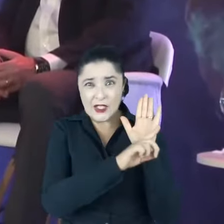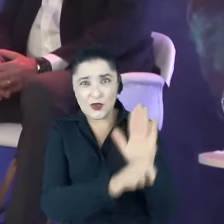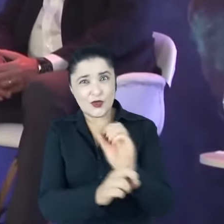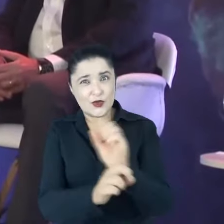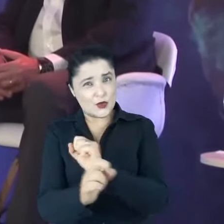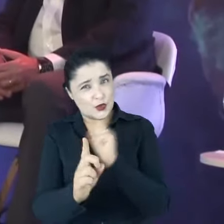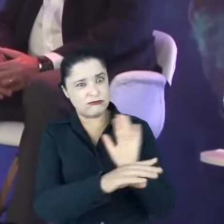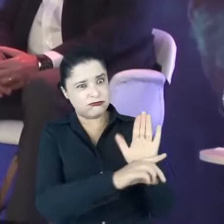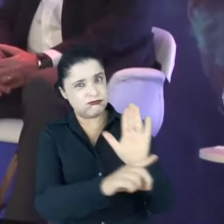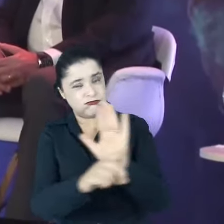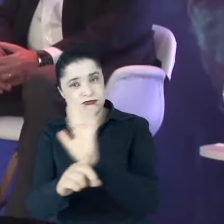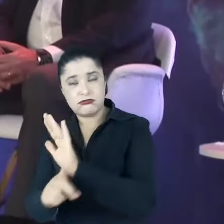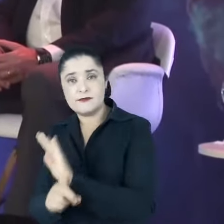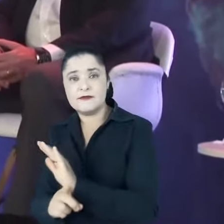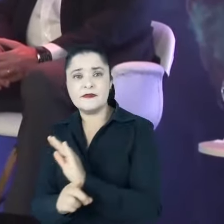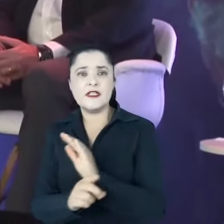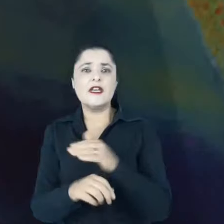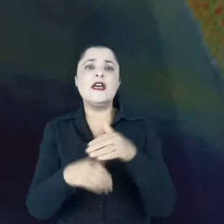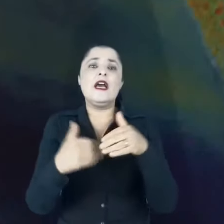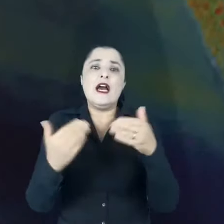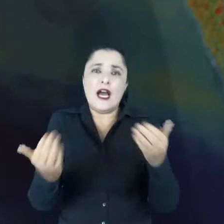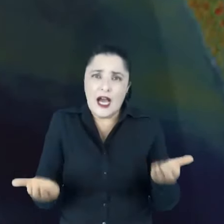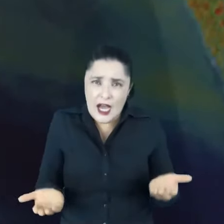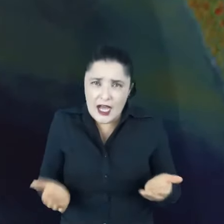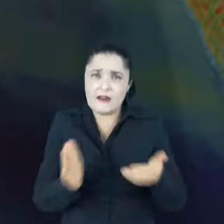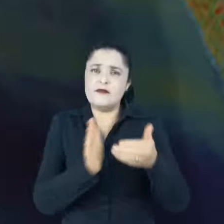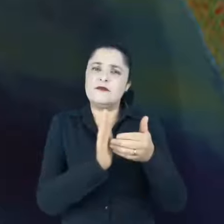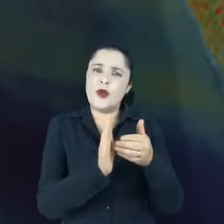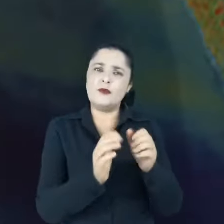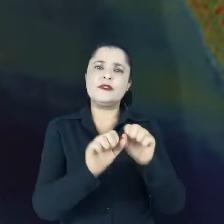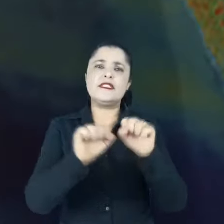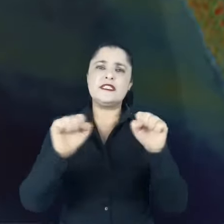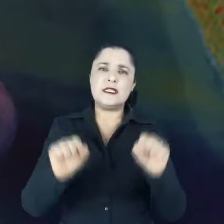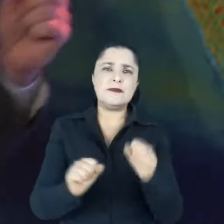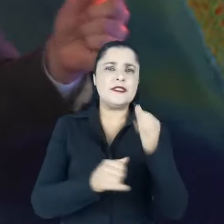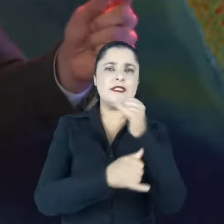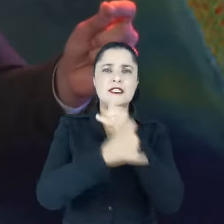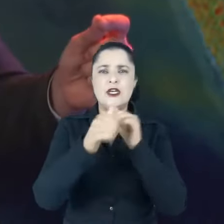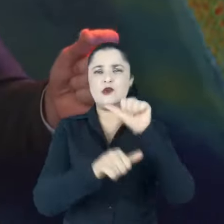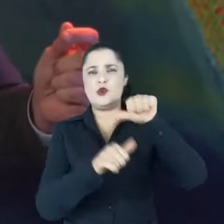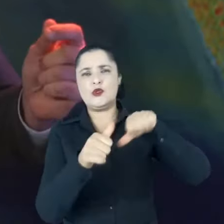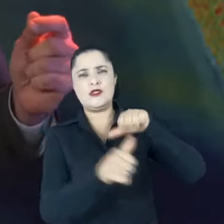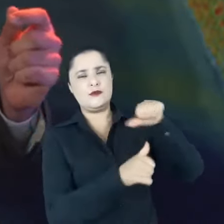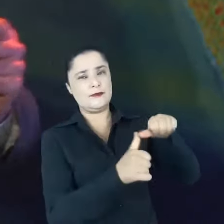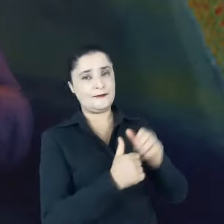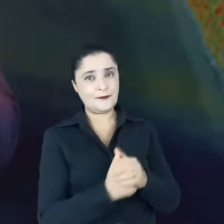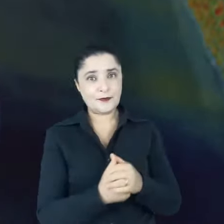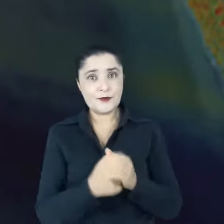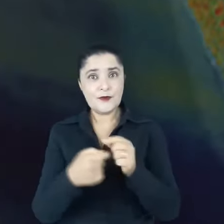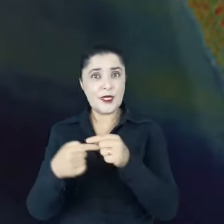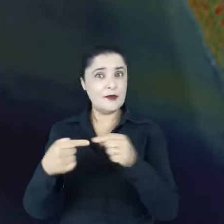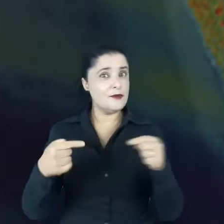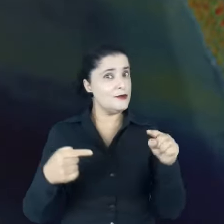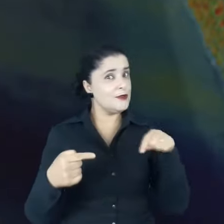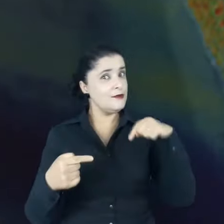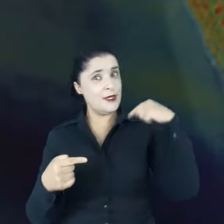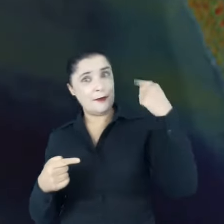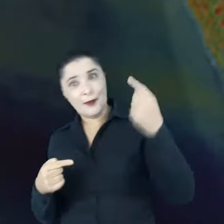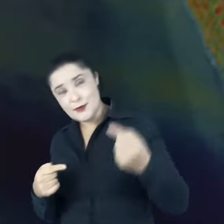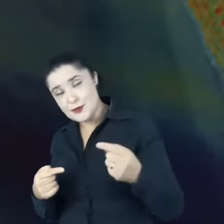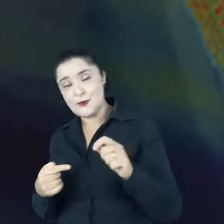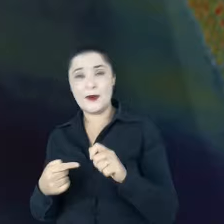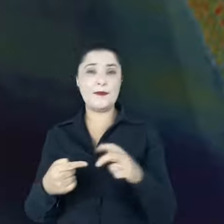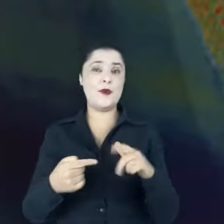a descarbonizar os seus sistemas energéticos. Uma semana depois do IPO, o primeiro anúncio que a gente